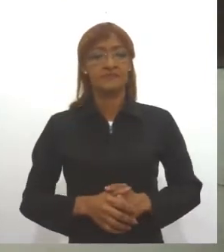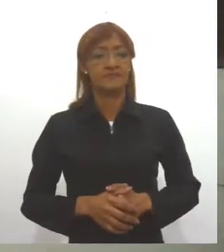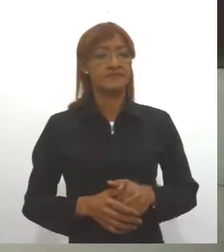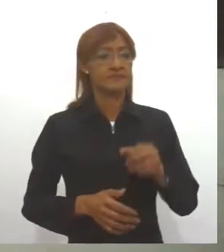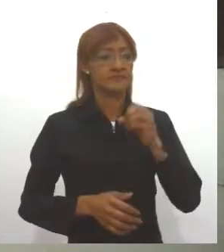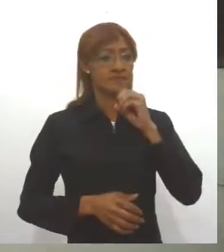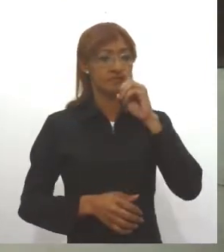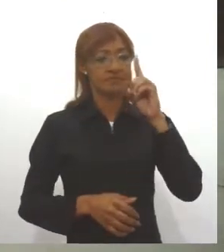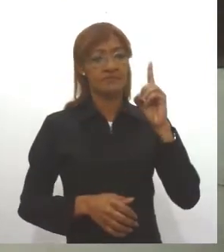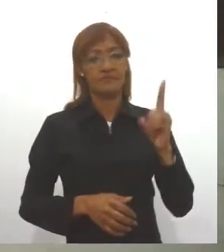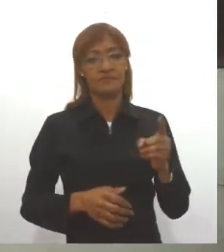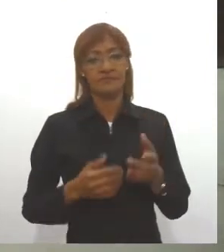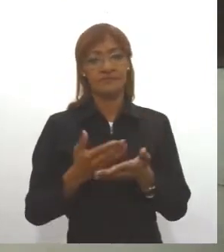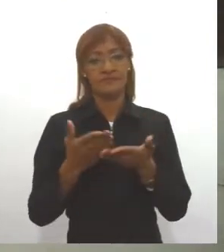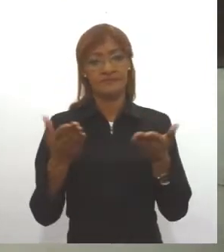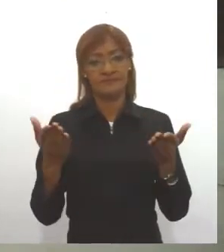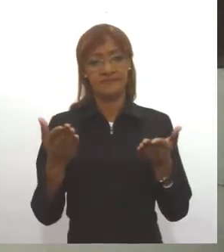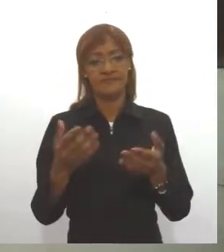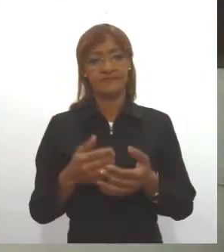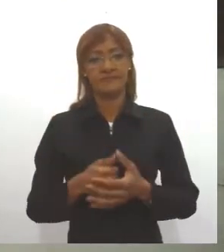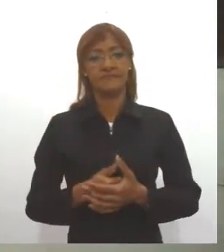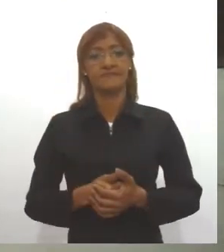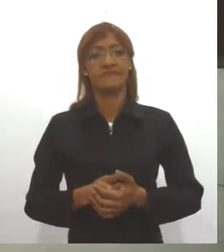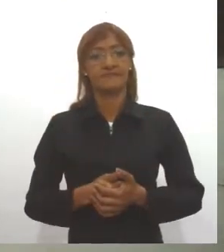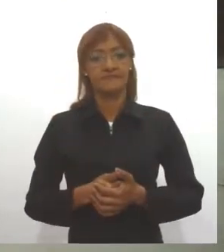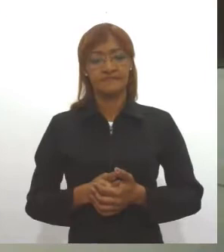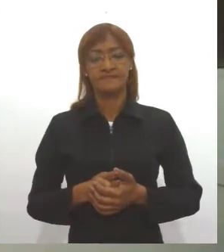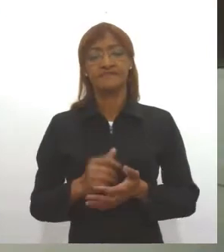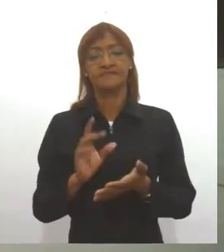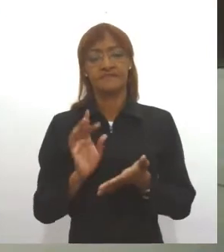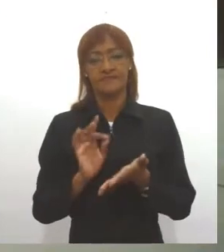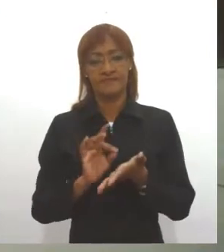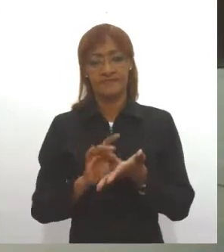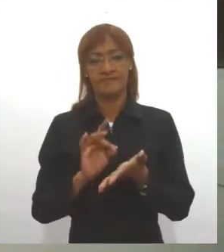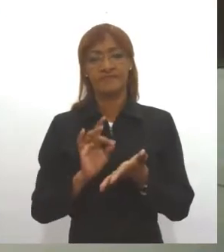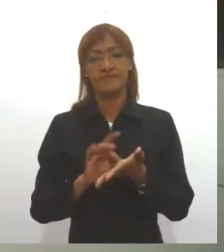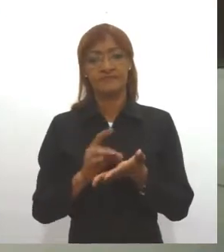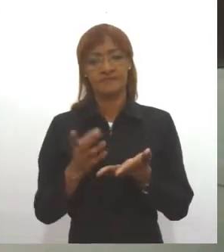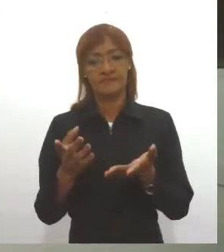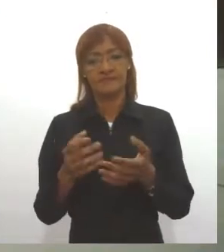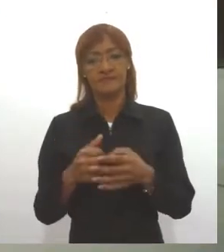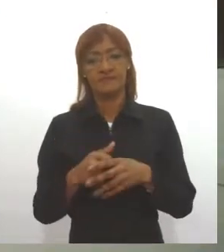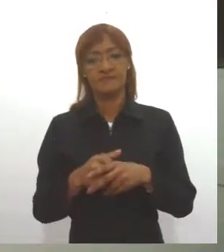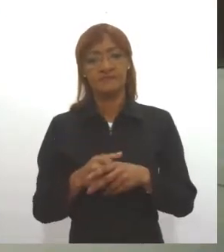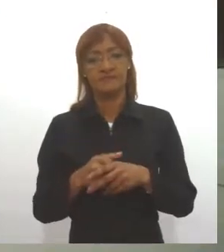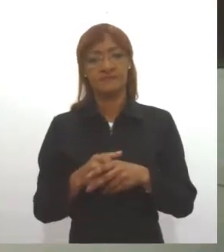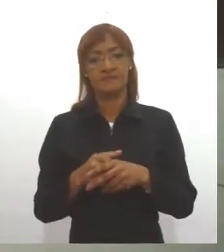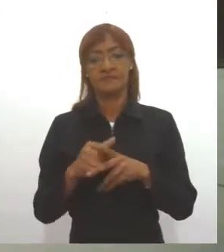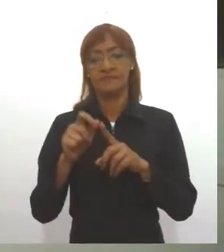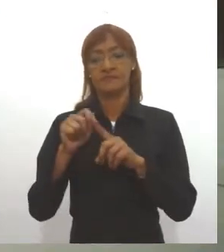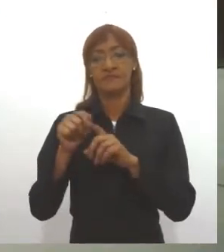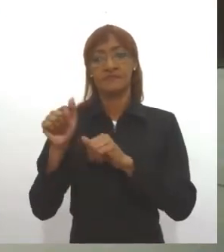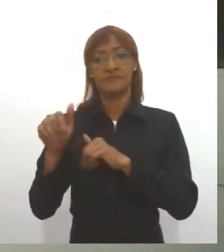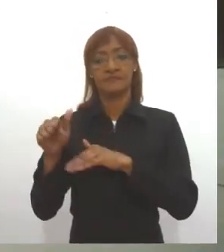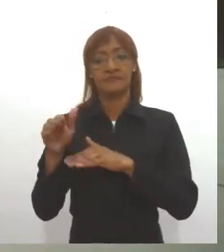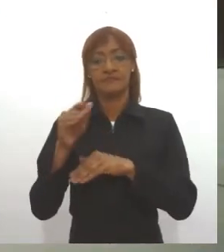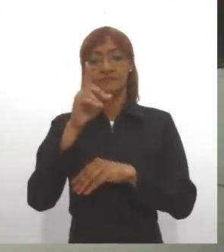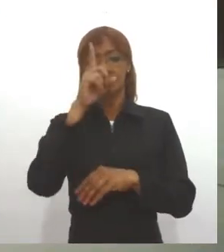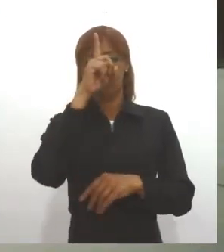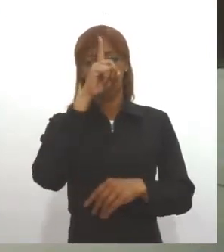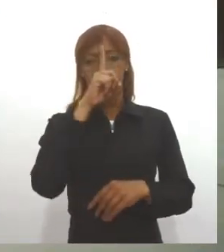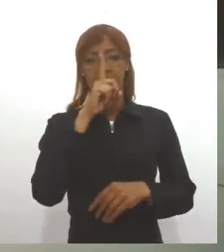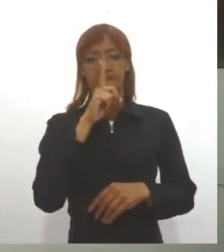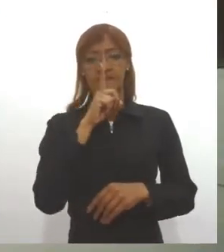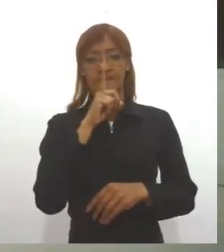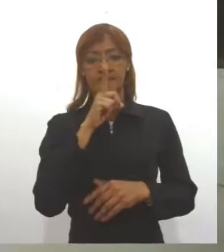Bom dia a todos. Momento, exatamente. Setembro Amarelo é um movimento encampado pelo CVV